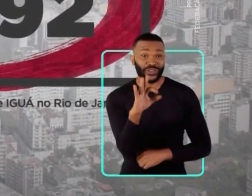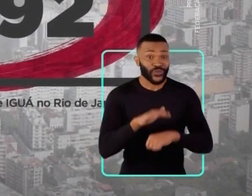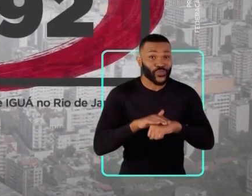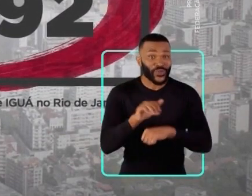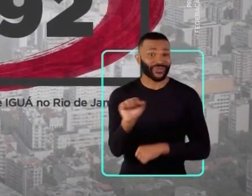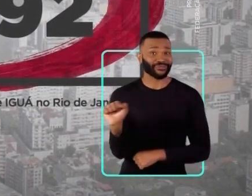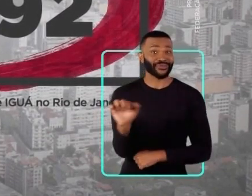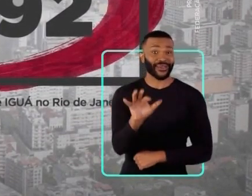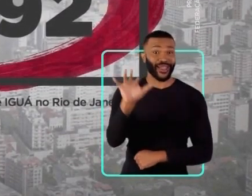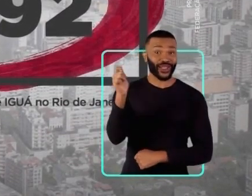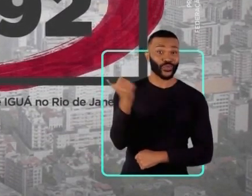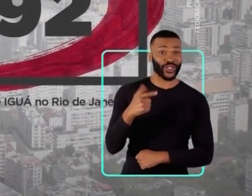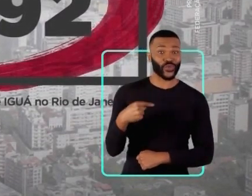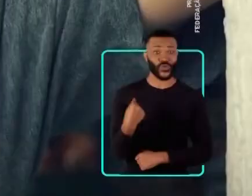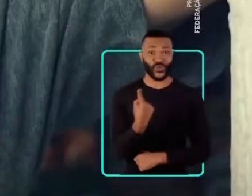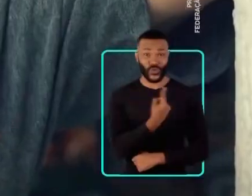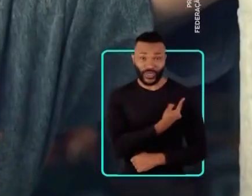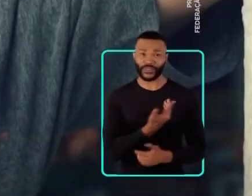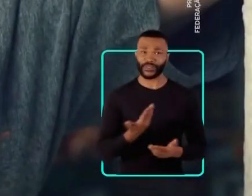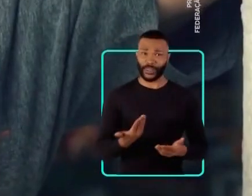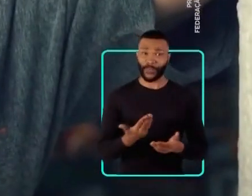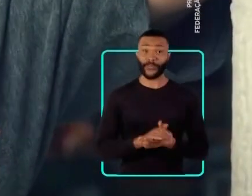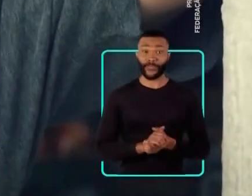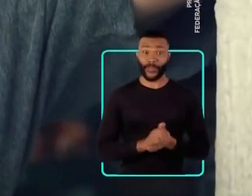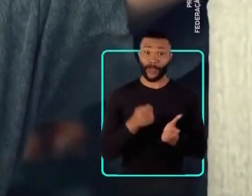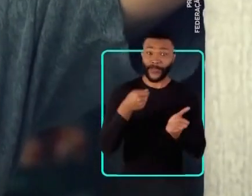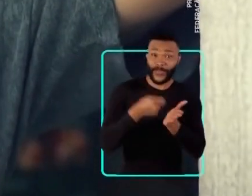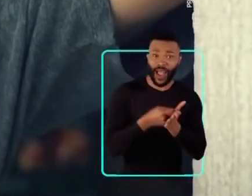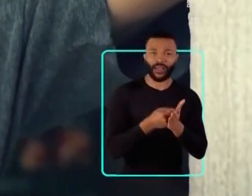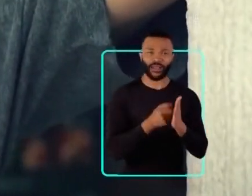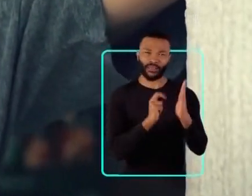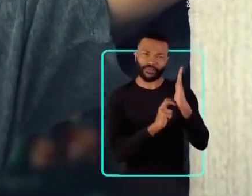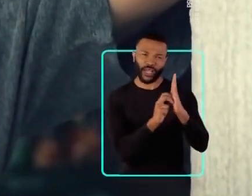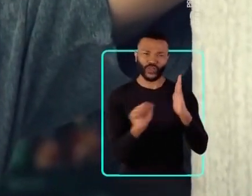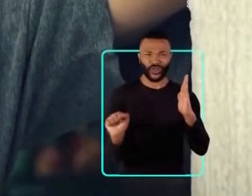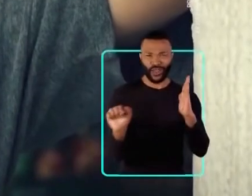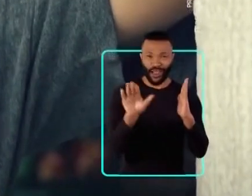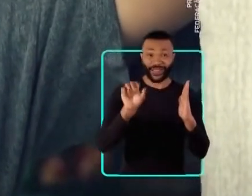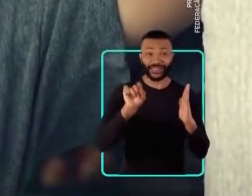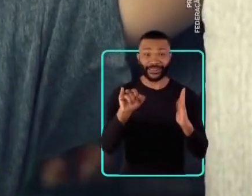71% mais cara que a nossa. Cobram taxas